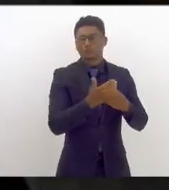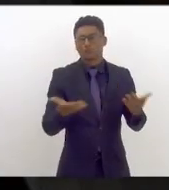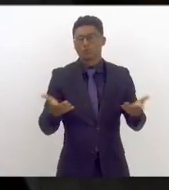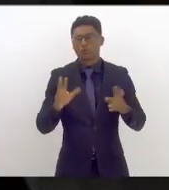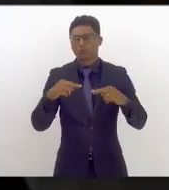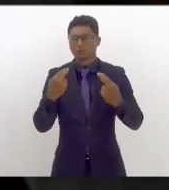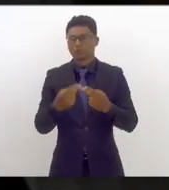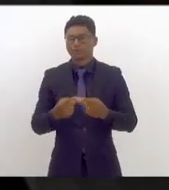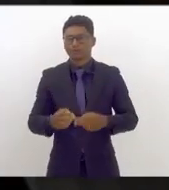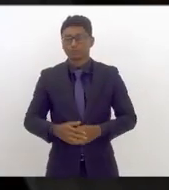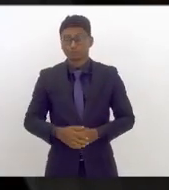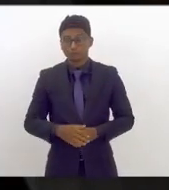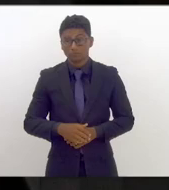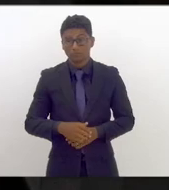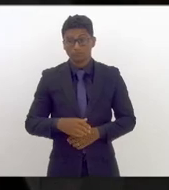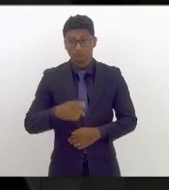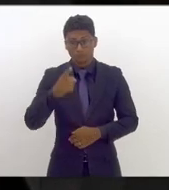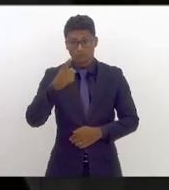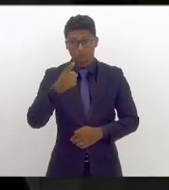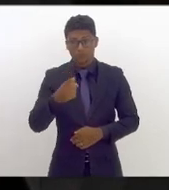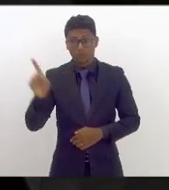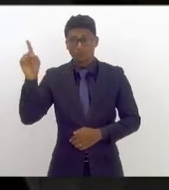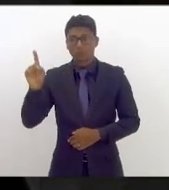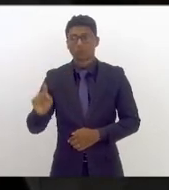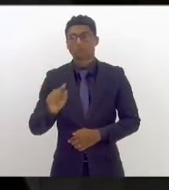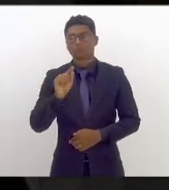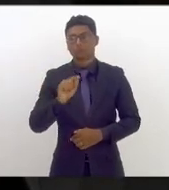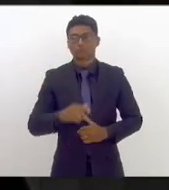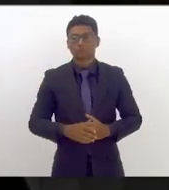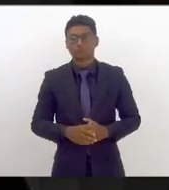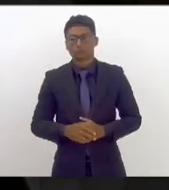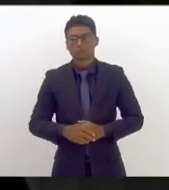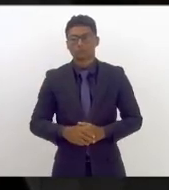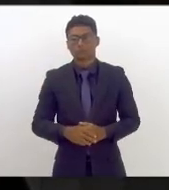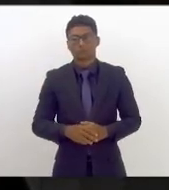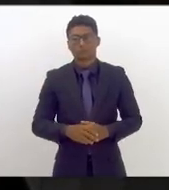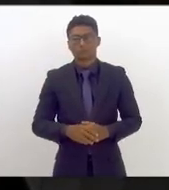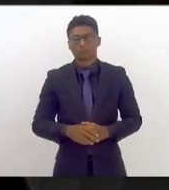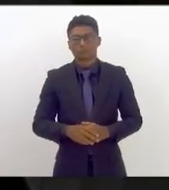queria, por último, deputado Flávio, deputada Marta, queria, por último, também mencionar